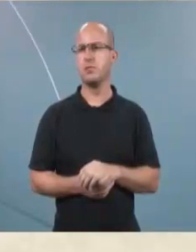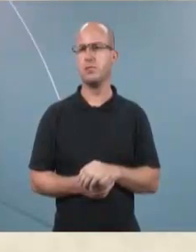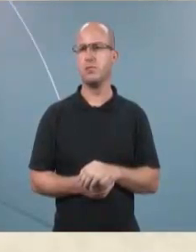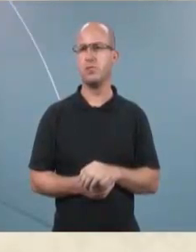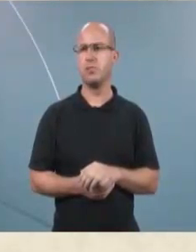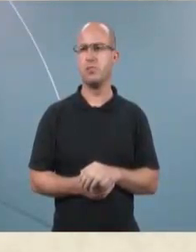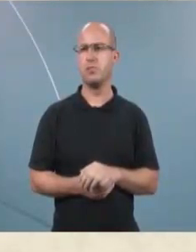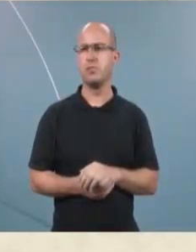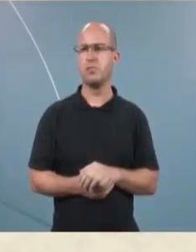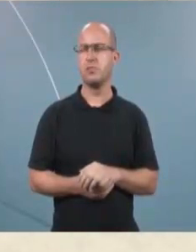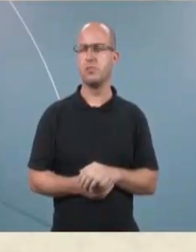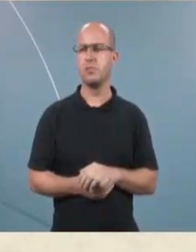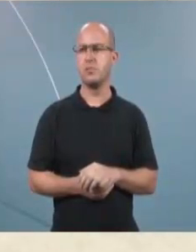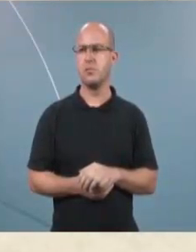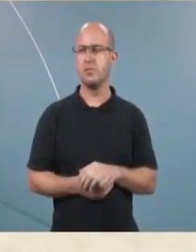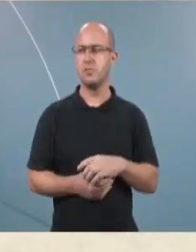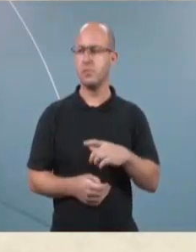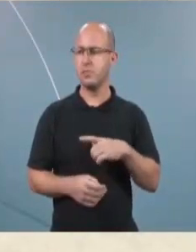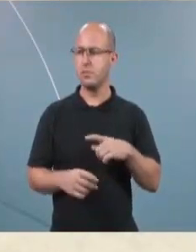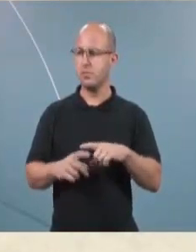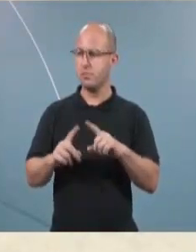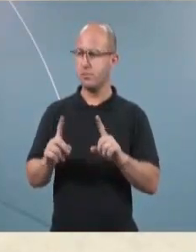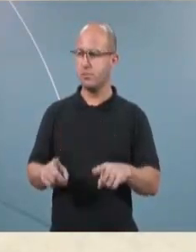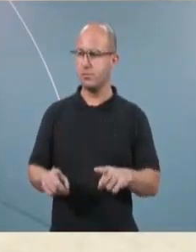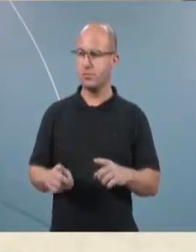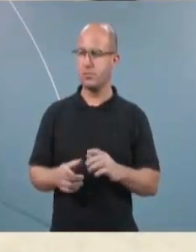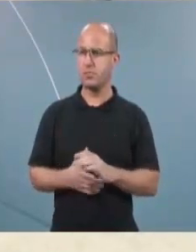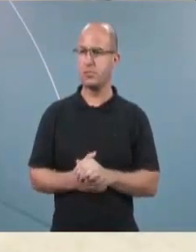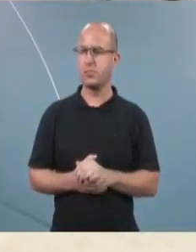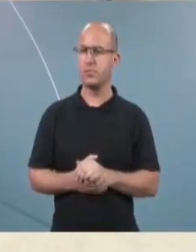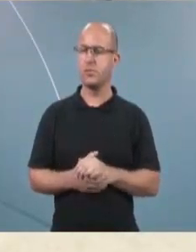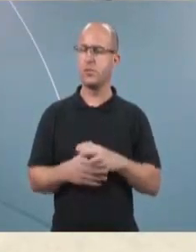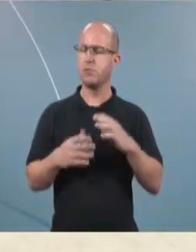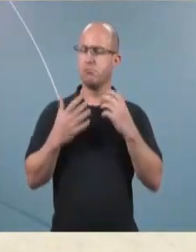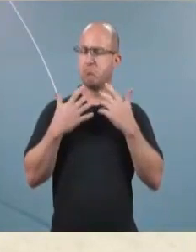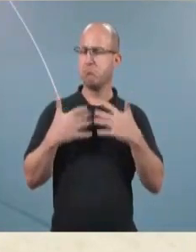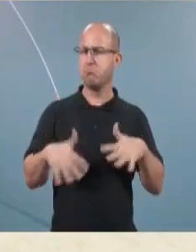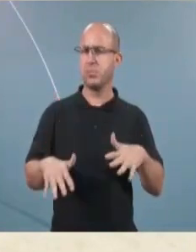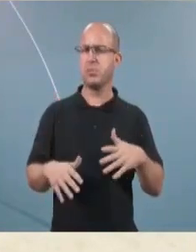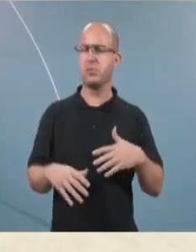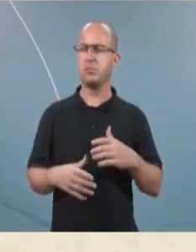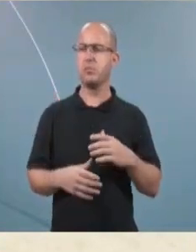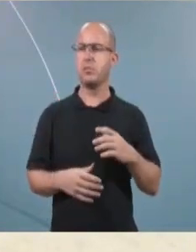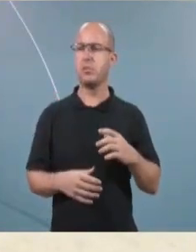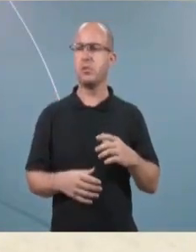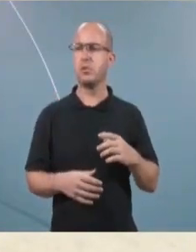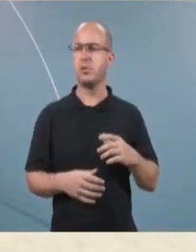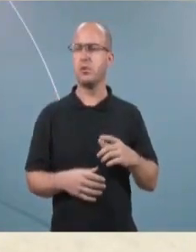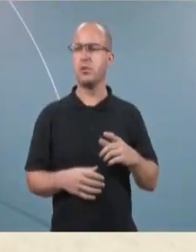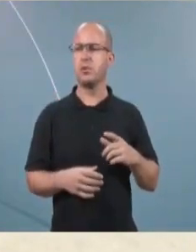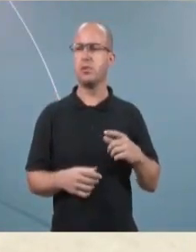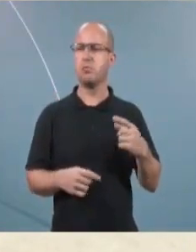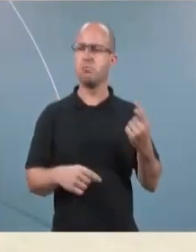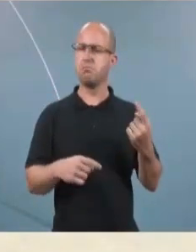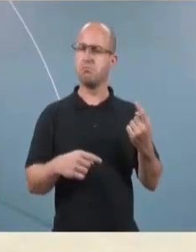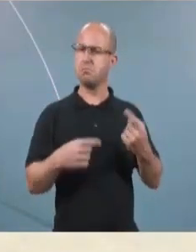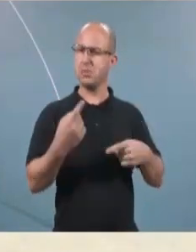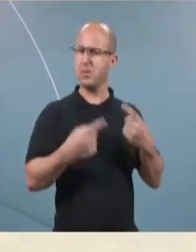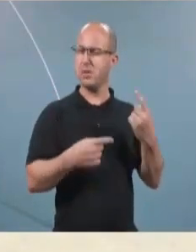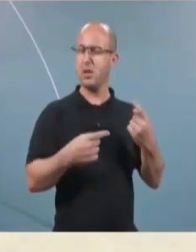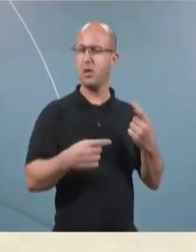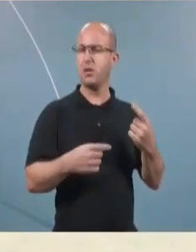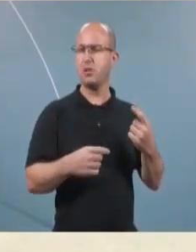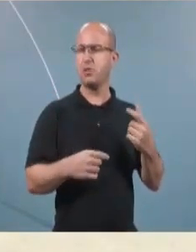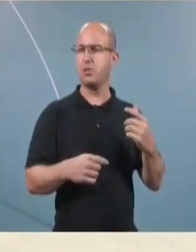eh tem matérias que naturalmente pela sua natureza elas levantam polêmica E aí